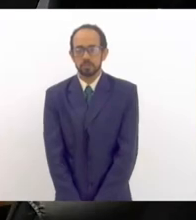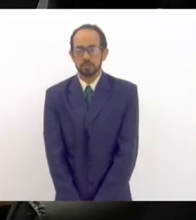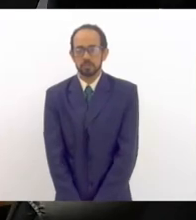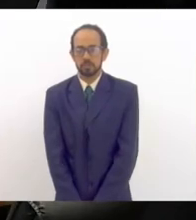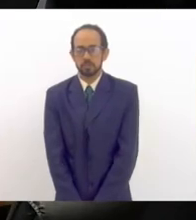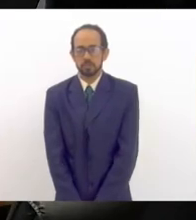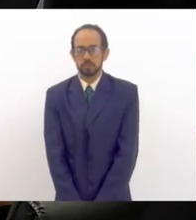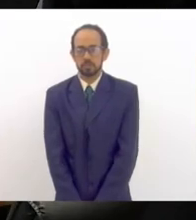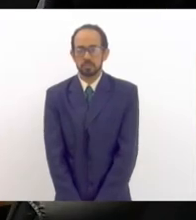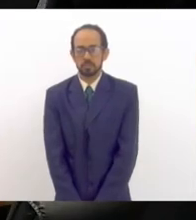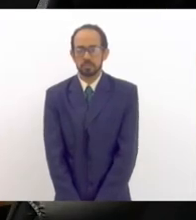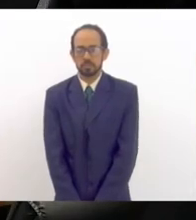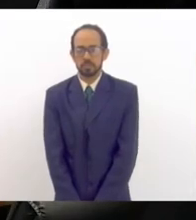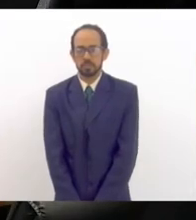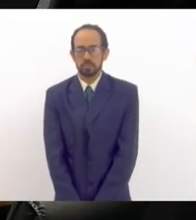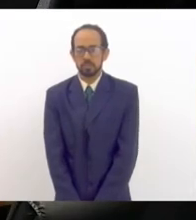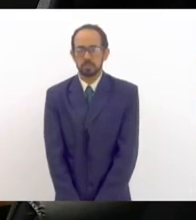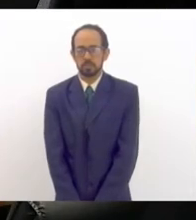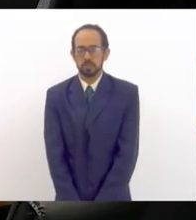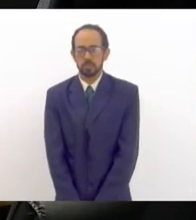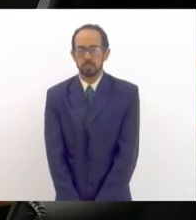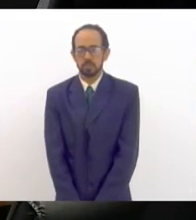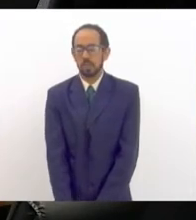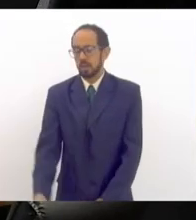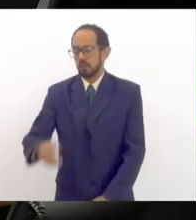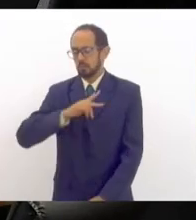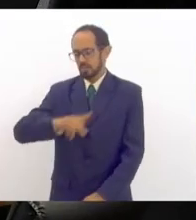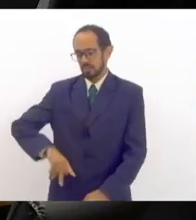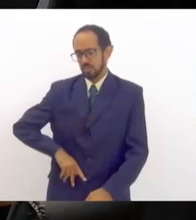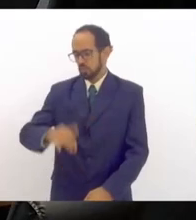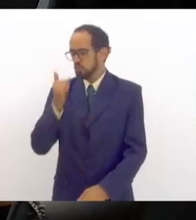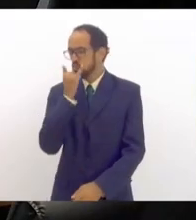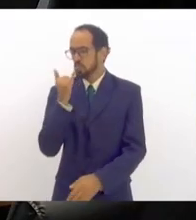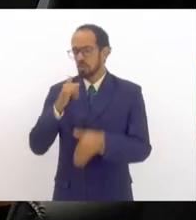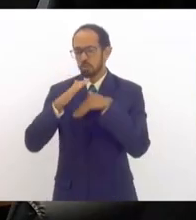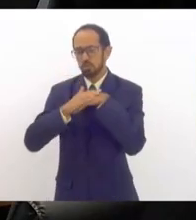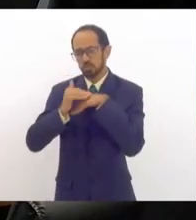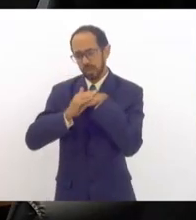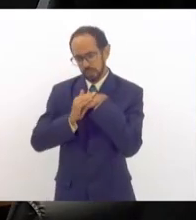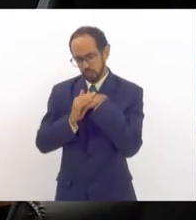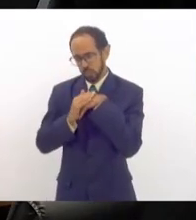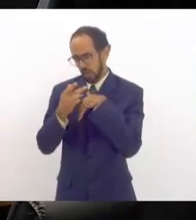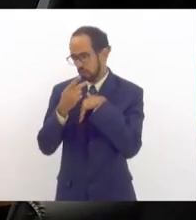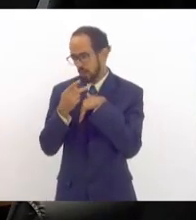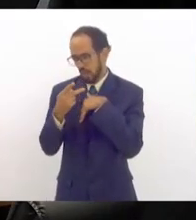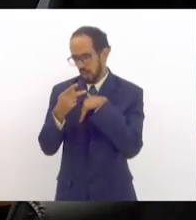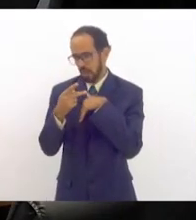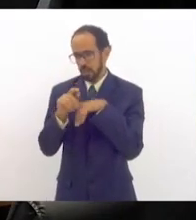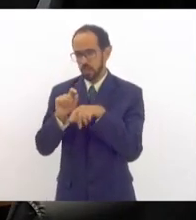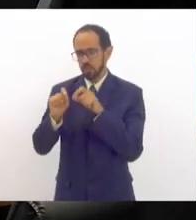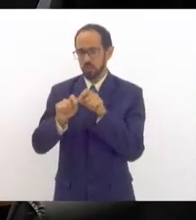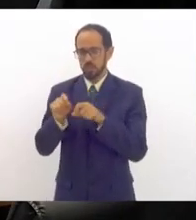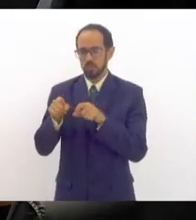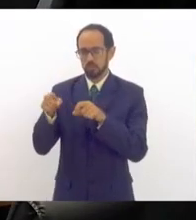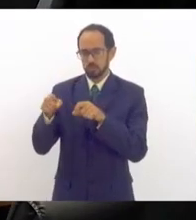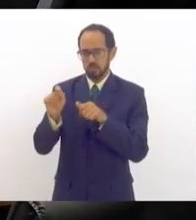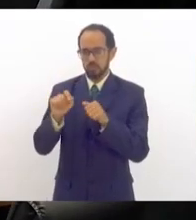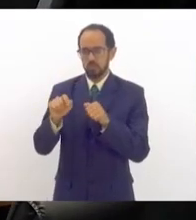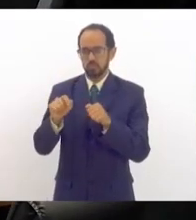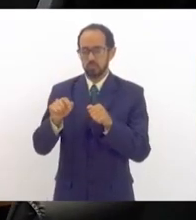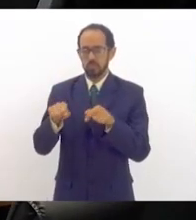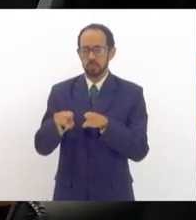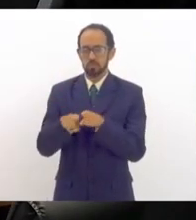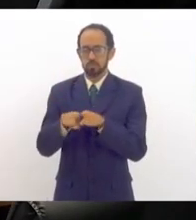Olha só Presidente com todo carinho Pedro uma carinho até porque você faz parte da